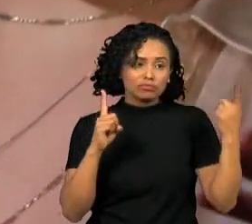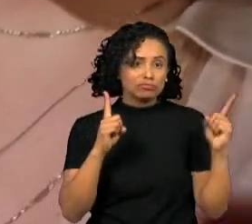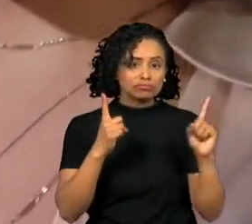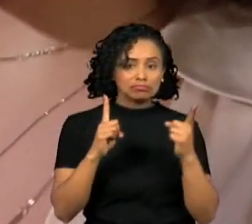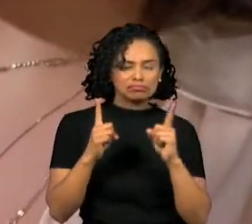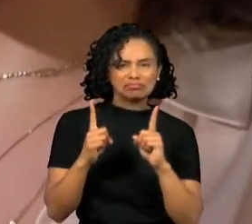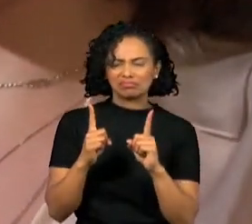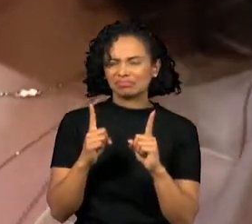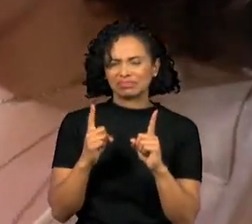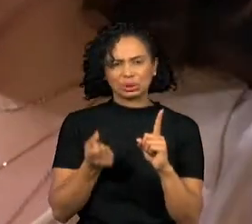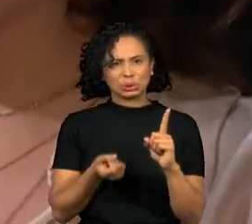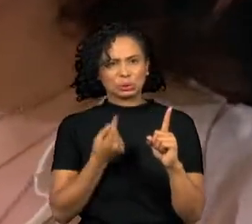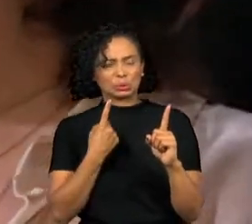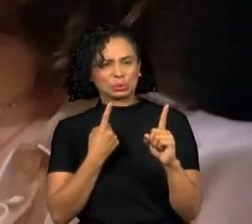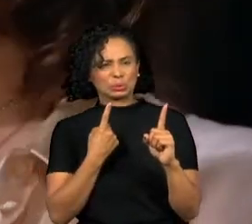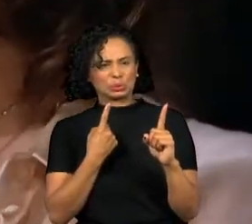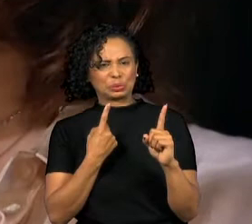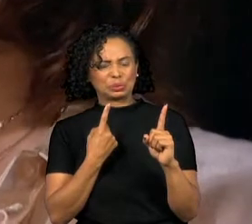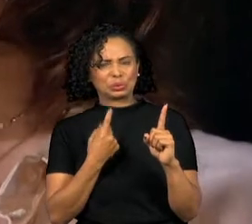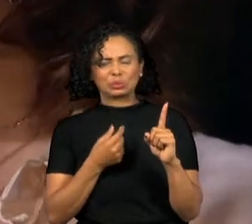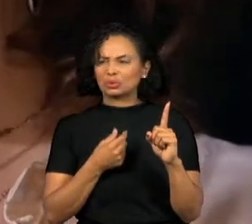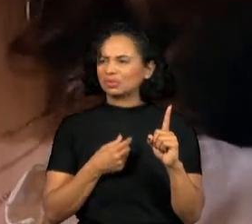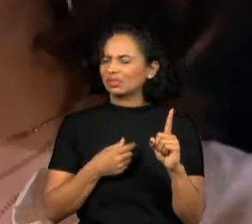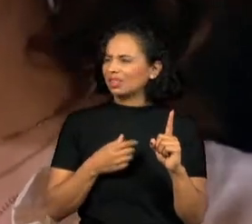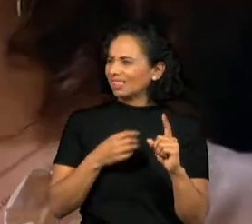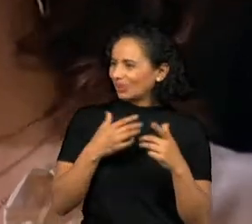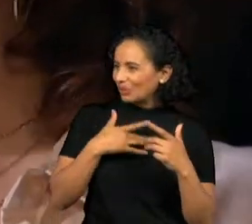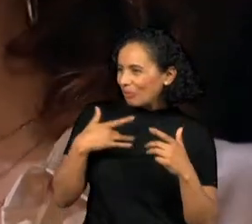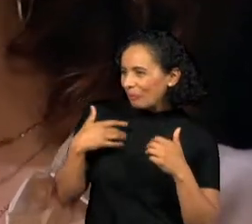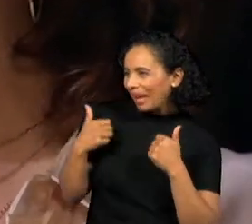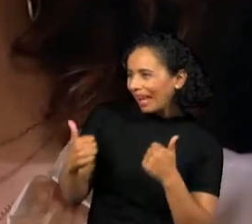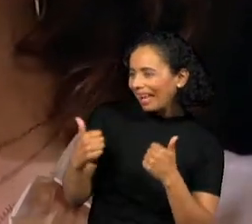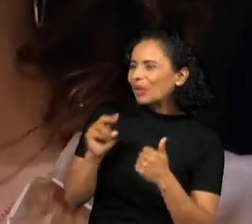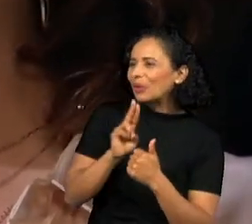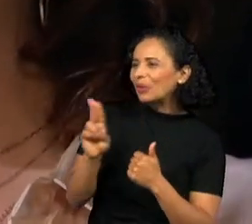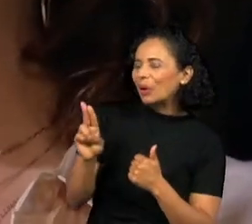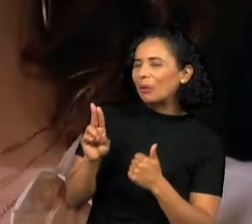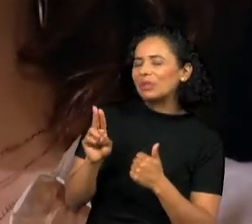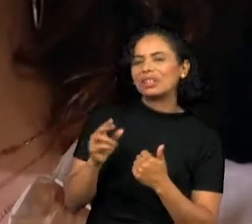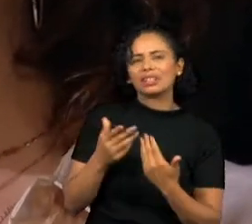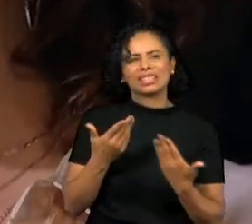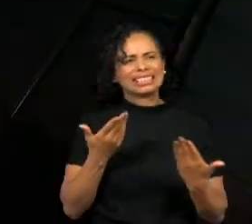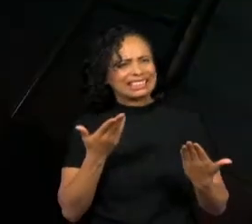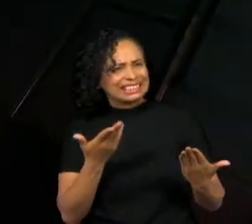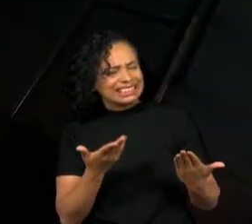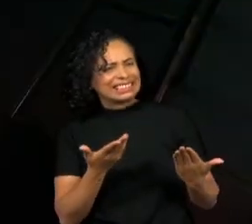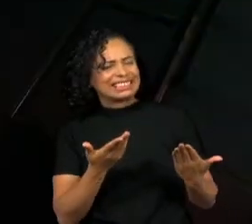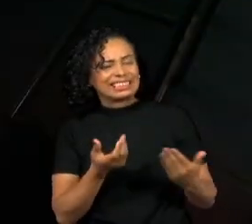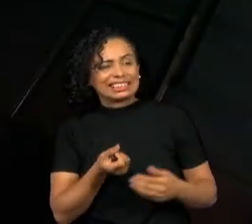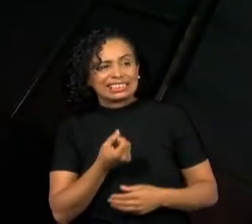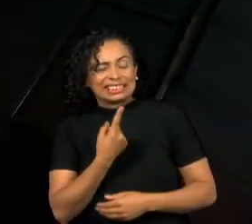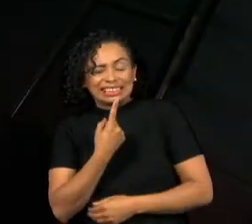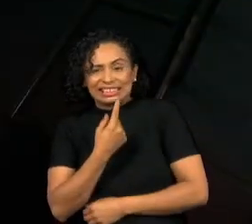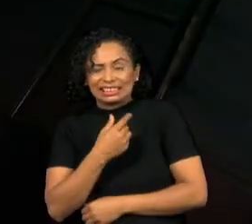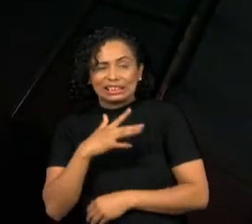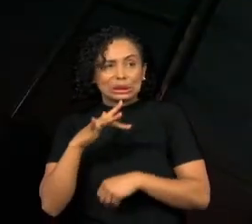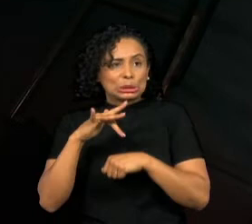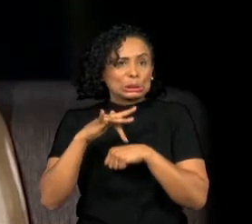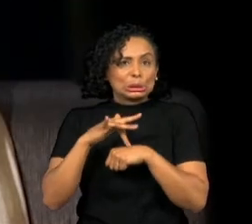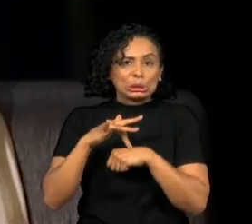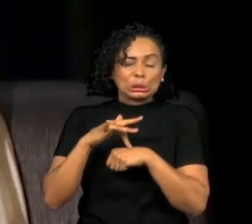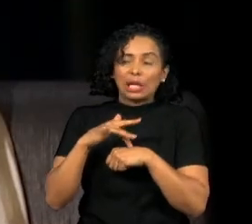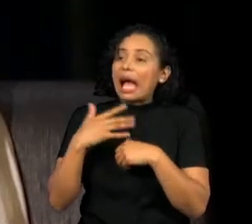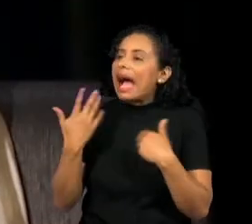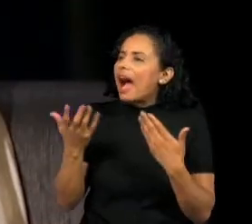deve que ela é tipo eu chego perguntou tudo bem Qual o seu nome aí a pessoa fala assim lá Fernando aí eu tá aí a pessoa começa a falar de barril